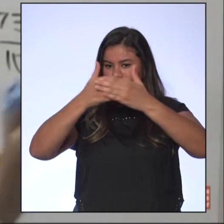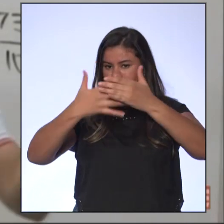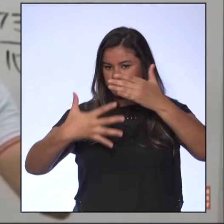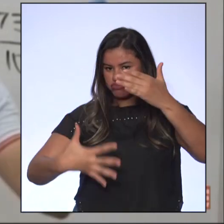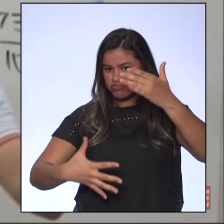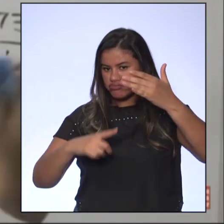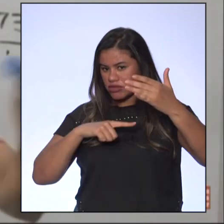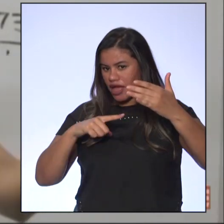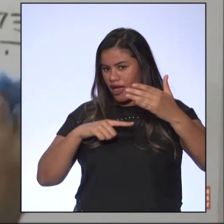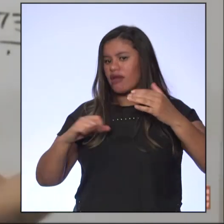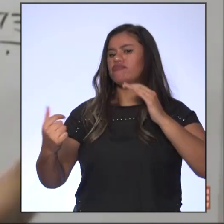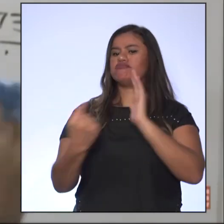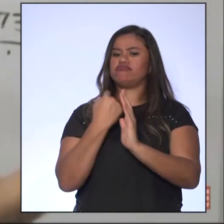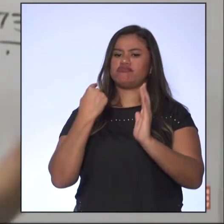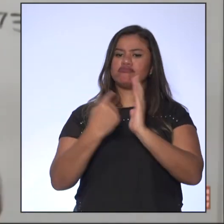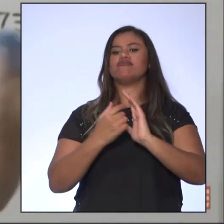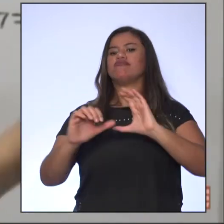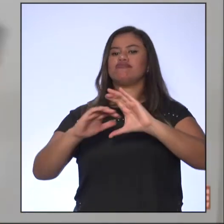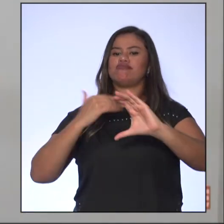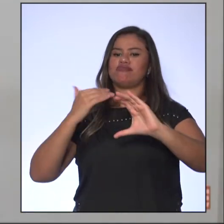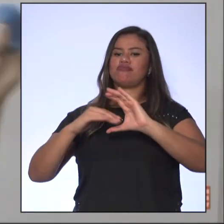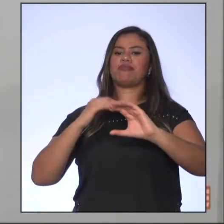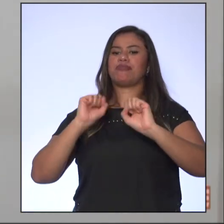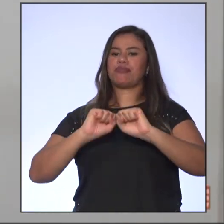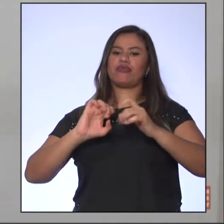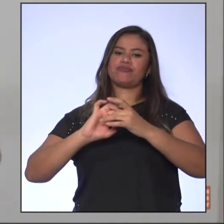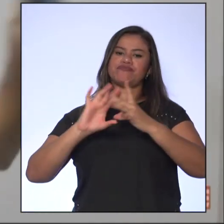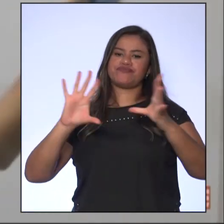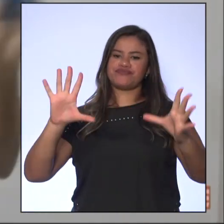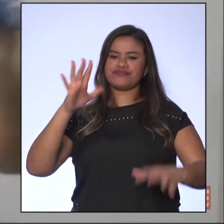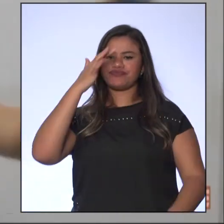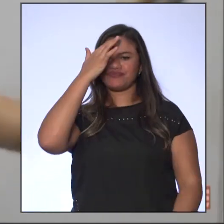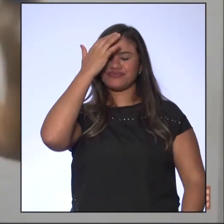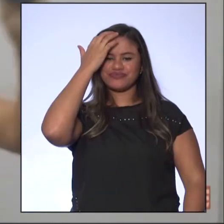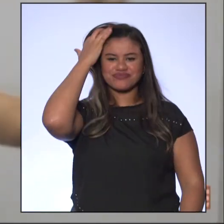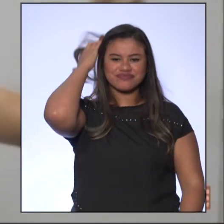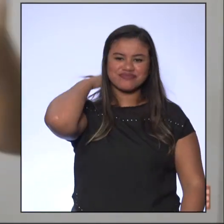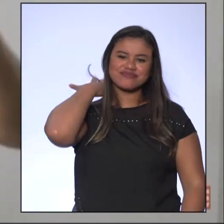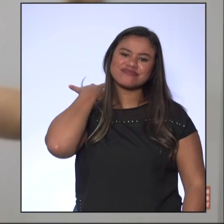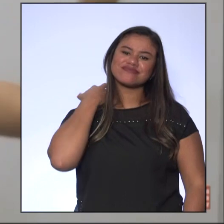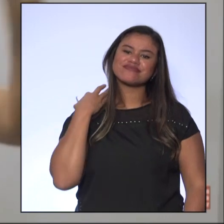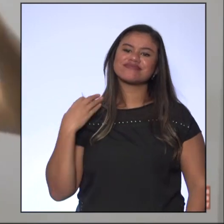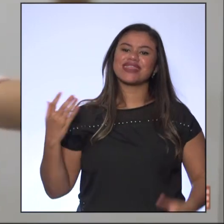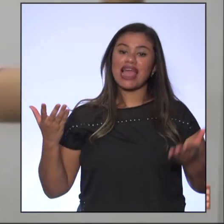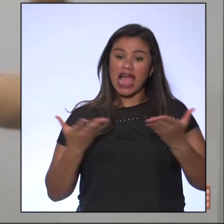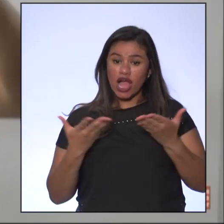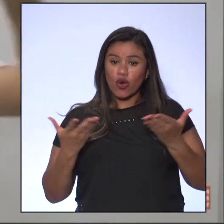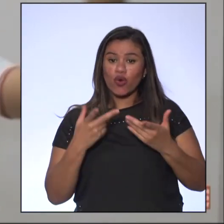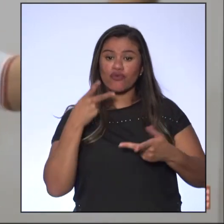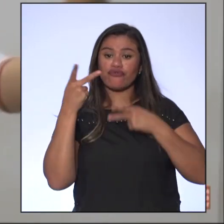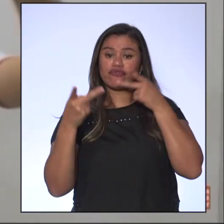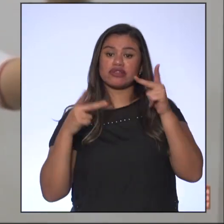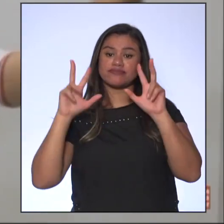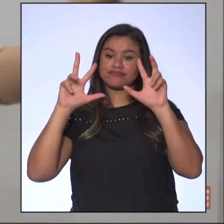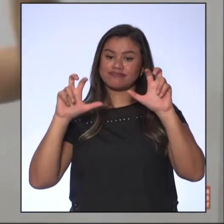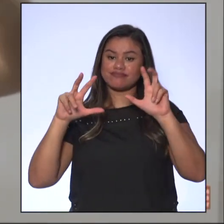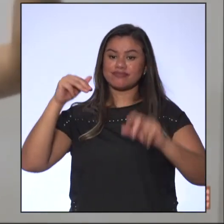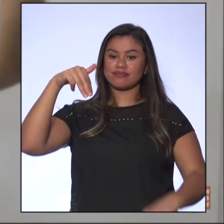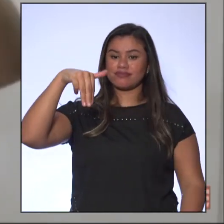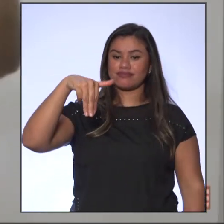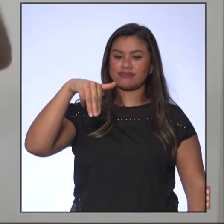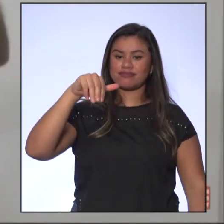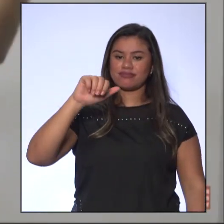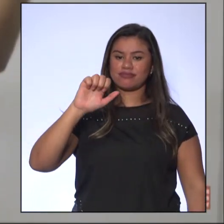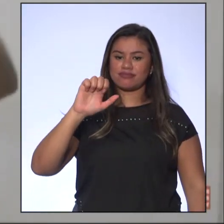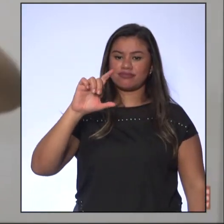alguma pergunta. Olha, vamos falar agora da nossa mediana. Quero falar